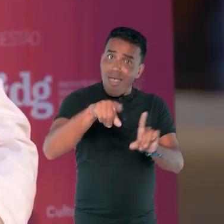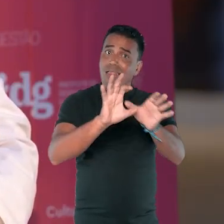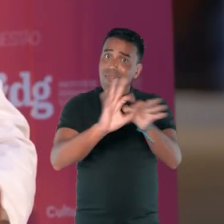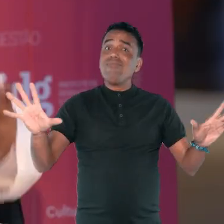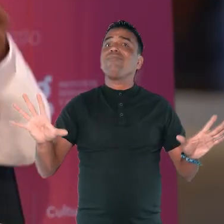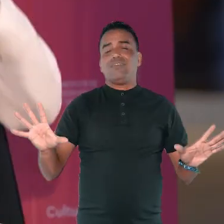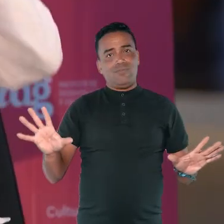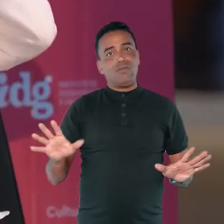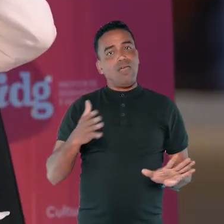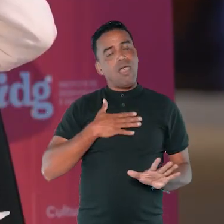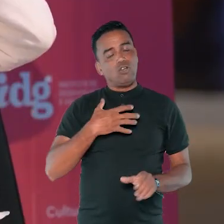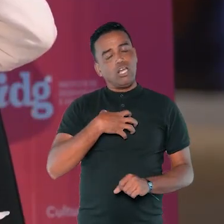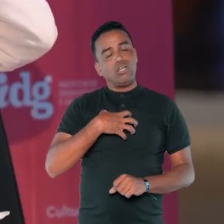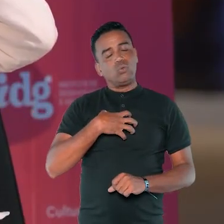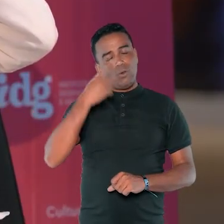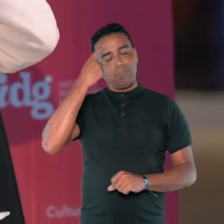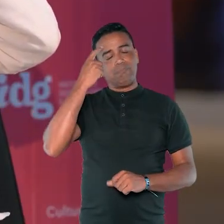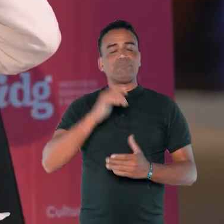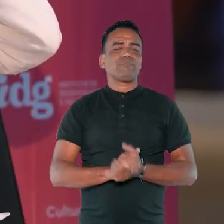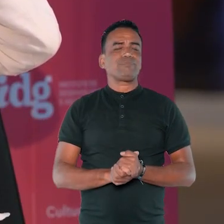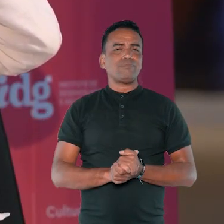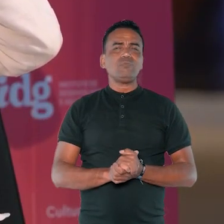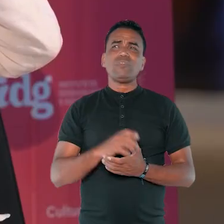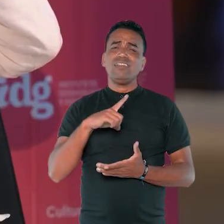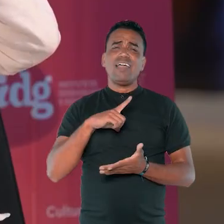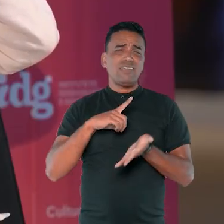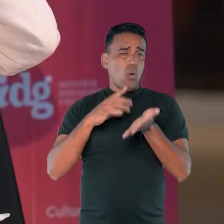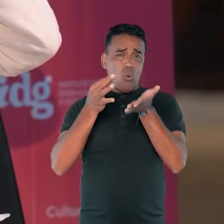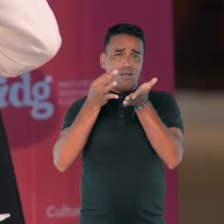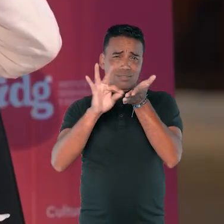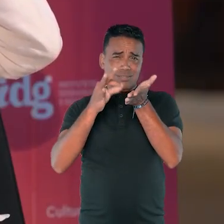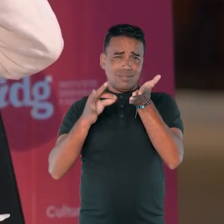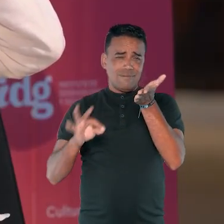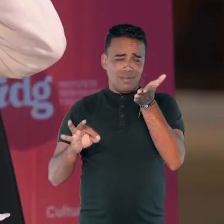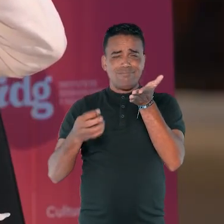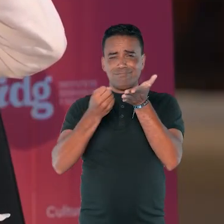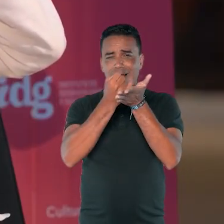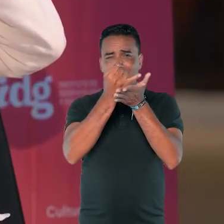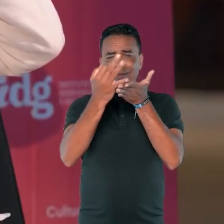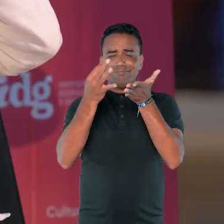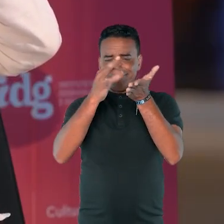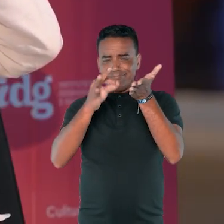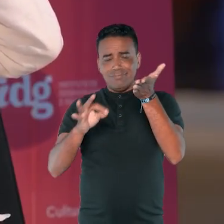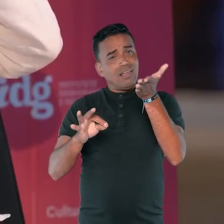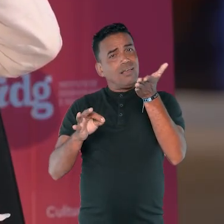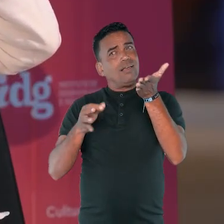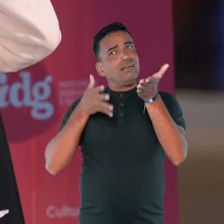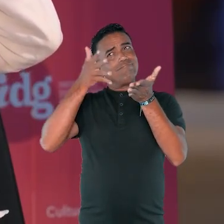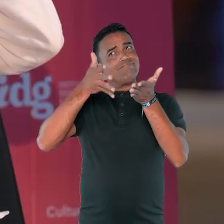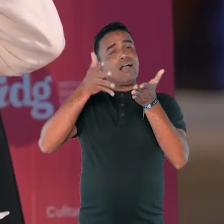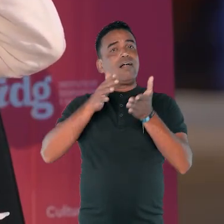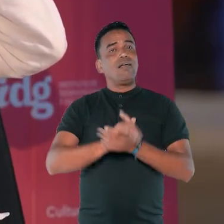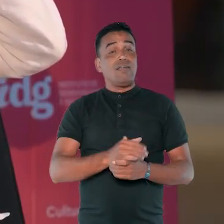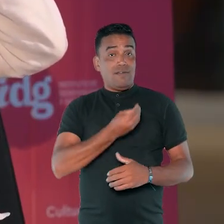penso. Tem uma coisa que eu anotei aqui, entre várias outras coisas, que ele diz o seguinte: vivo